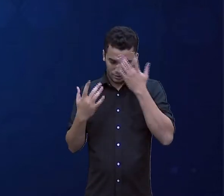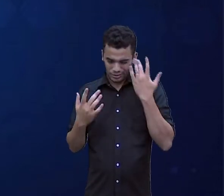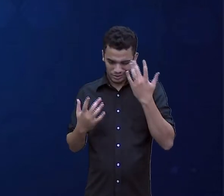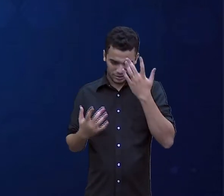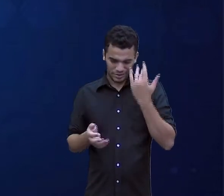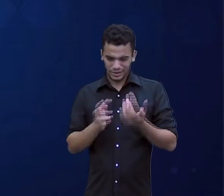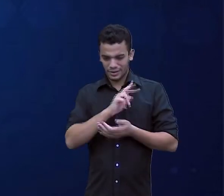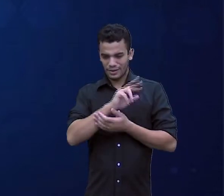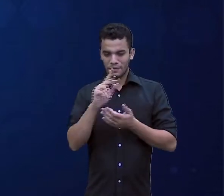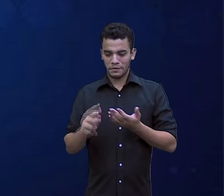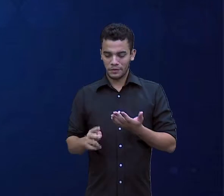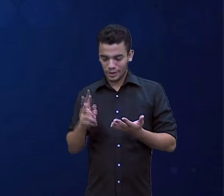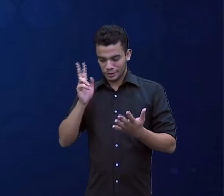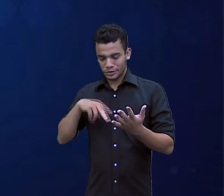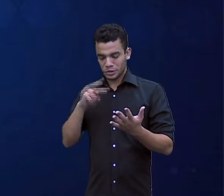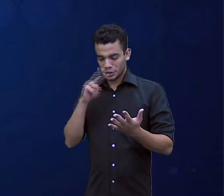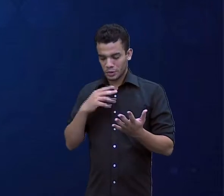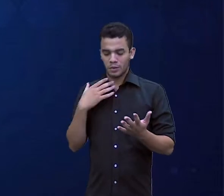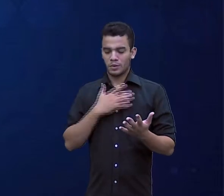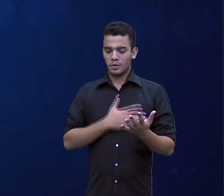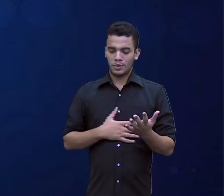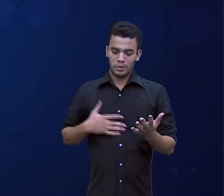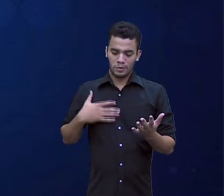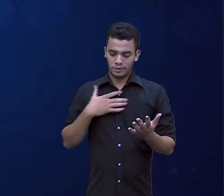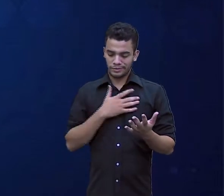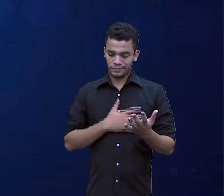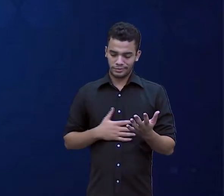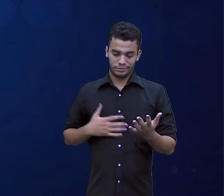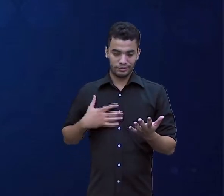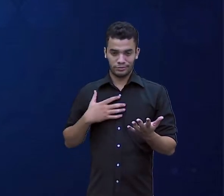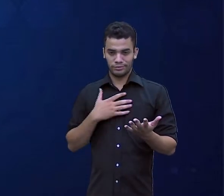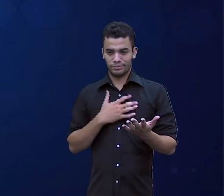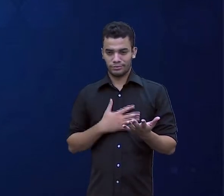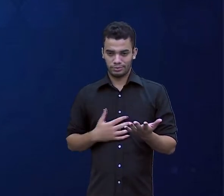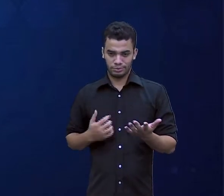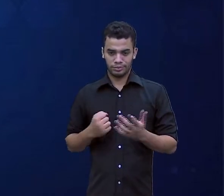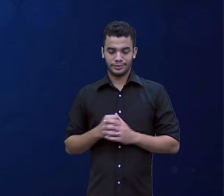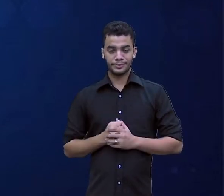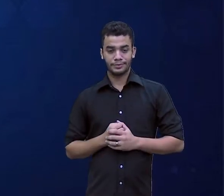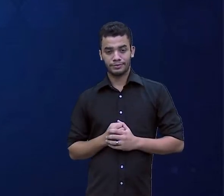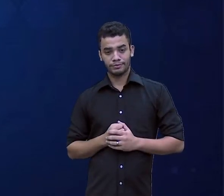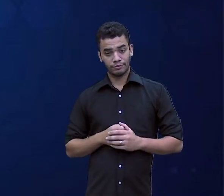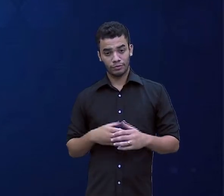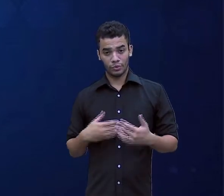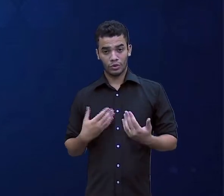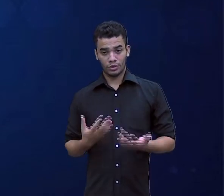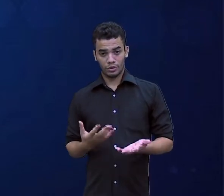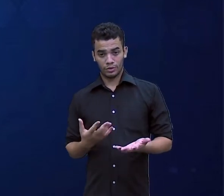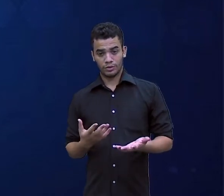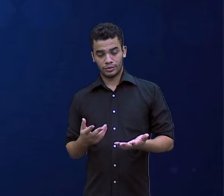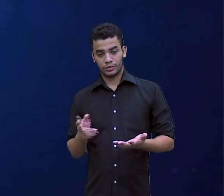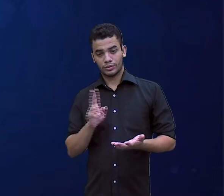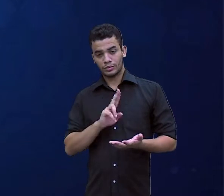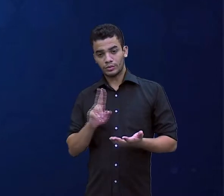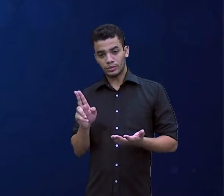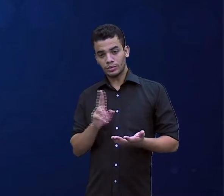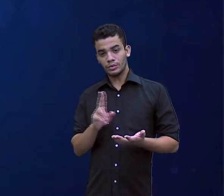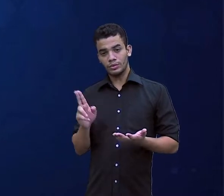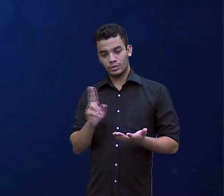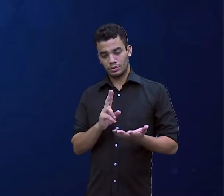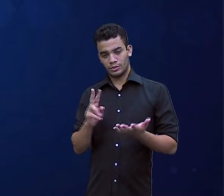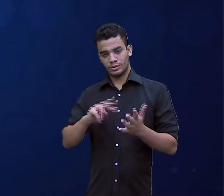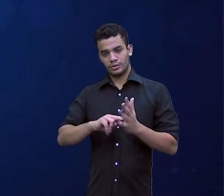idades, nascida da tradição oral. O próprio nome remete a